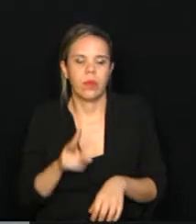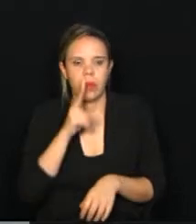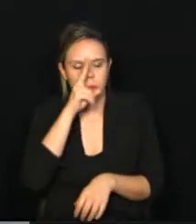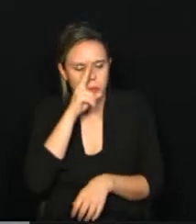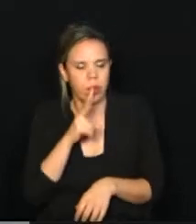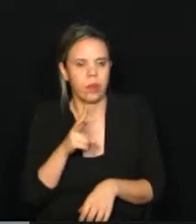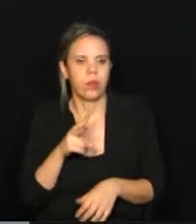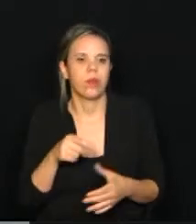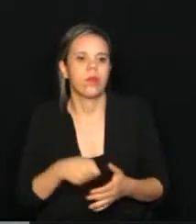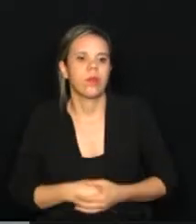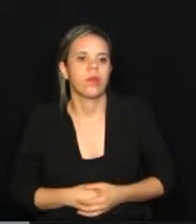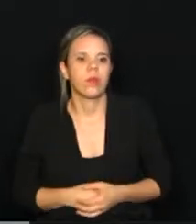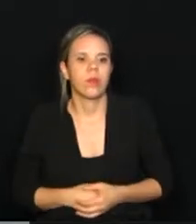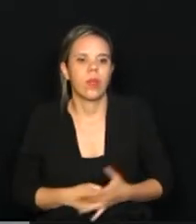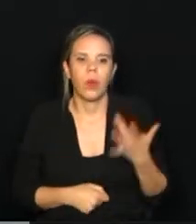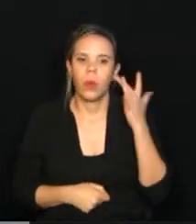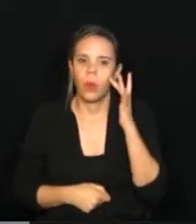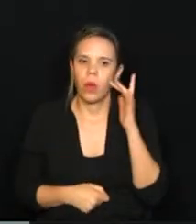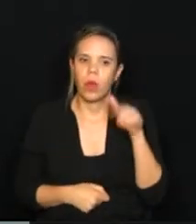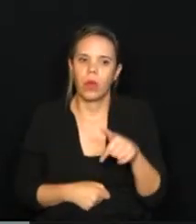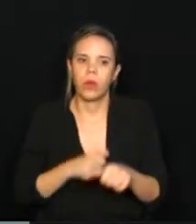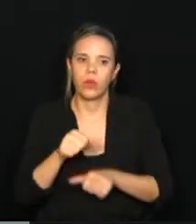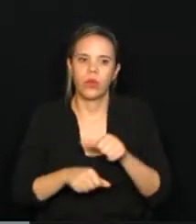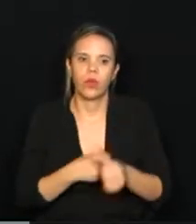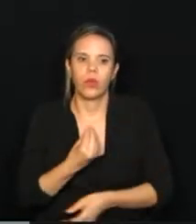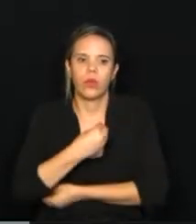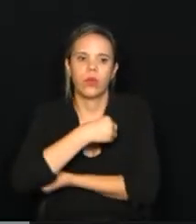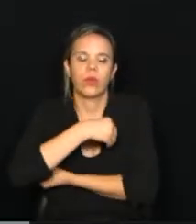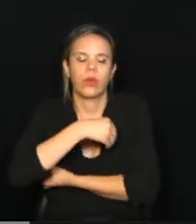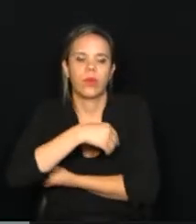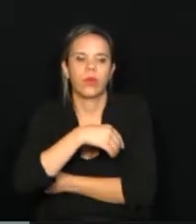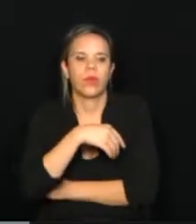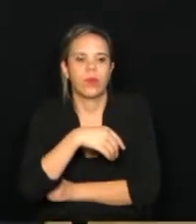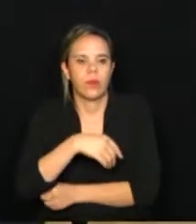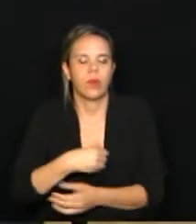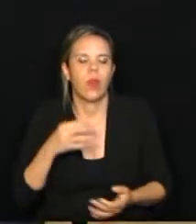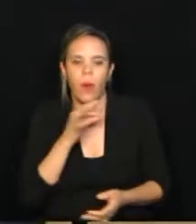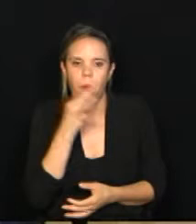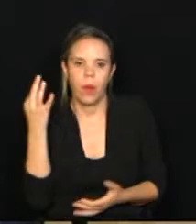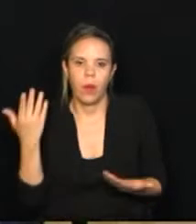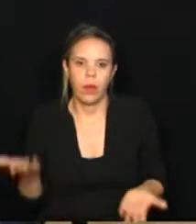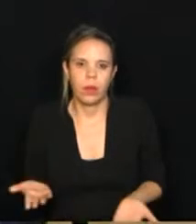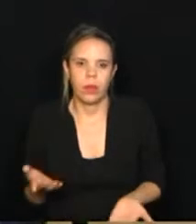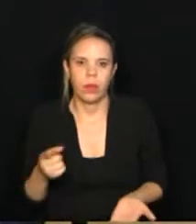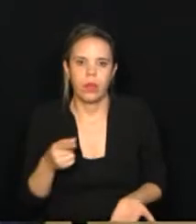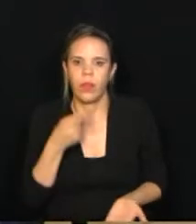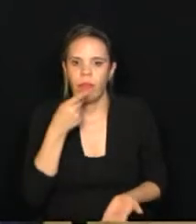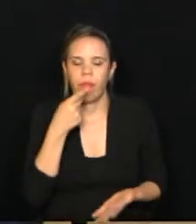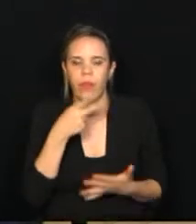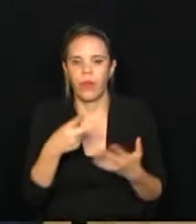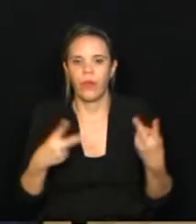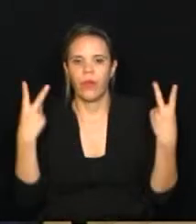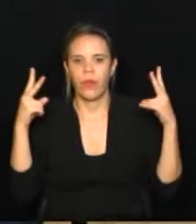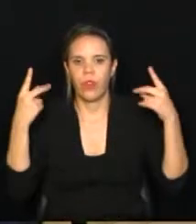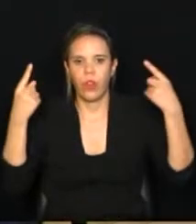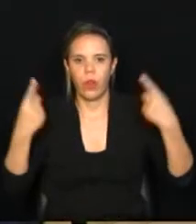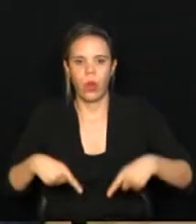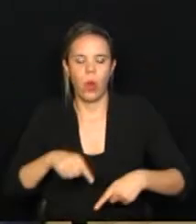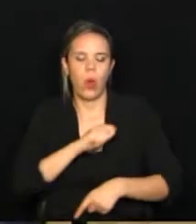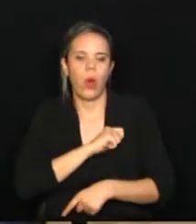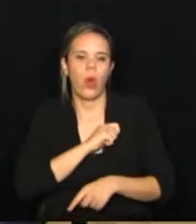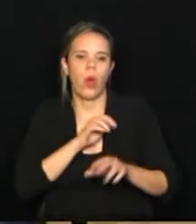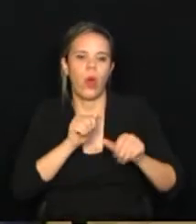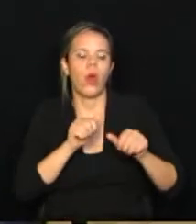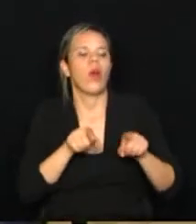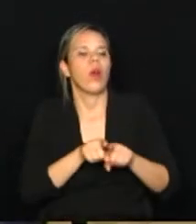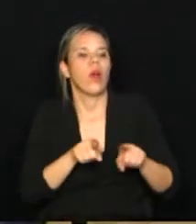muito intensos, então eu acho que com ele mudou bastante, mudou muito. Ótimo. Você citou a vitória contra Canadá. Neste